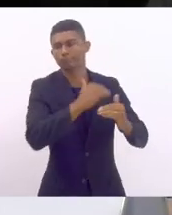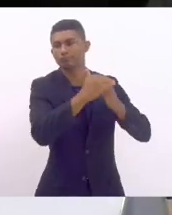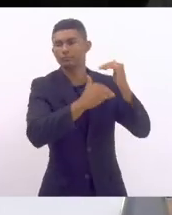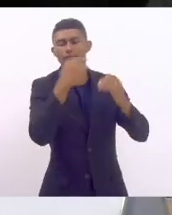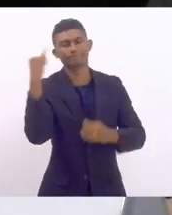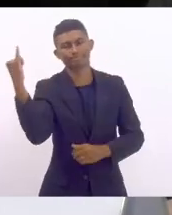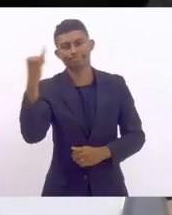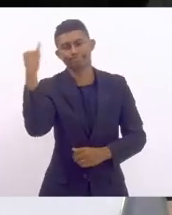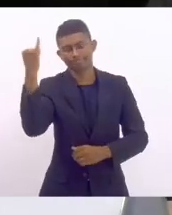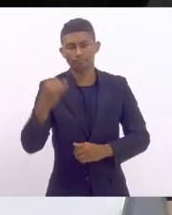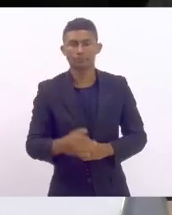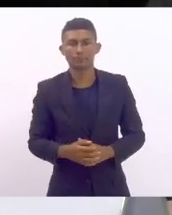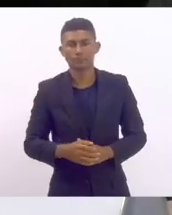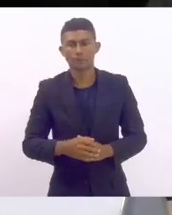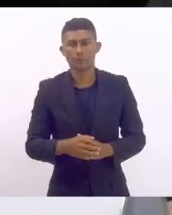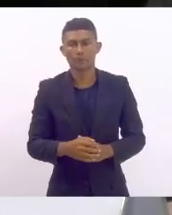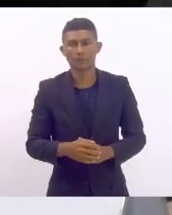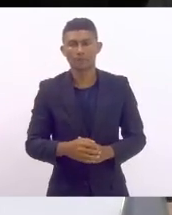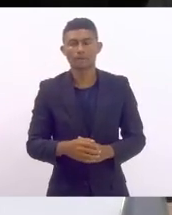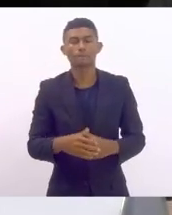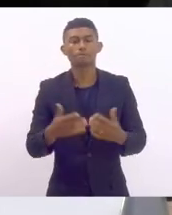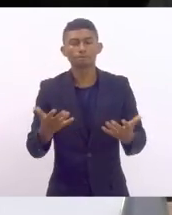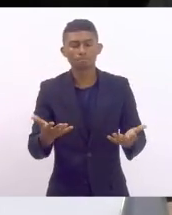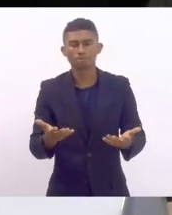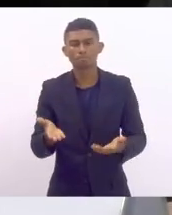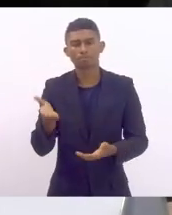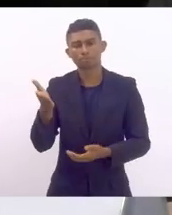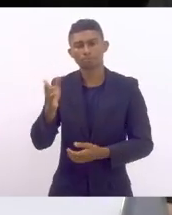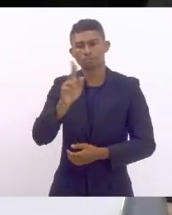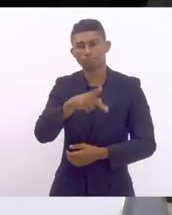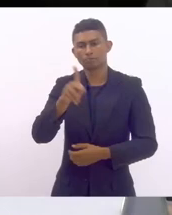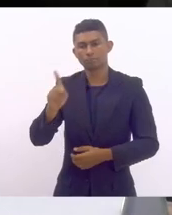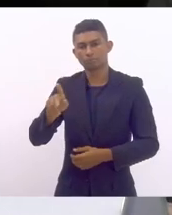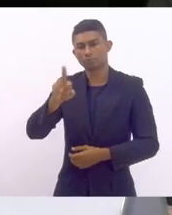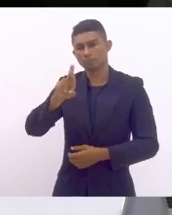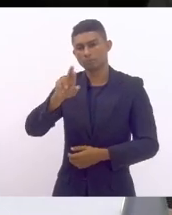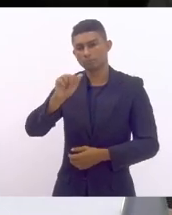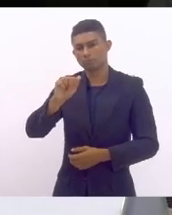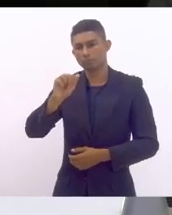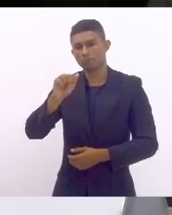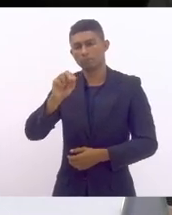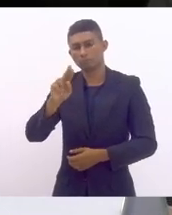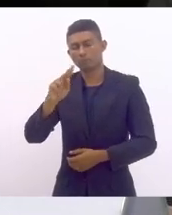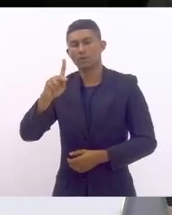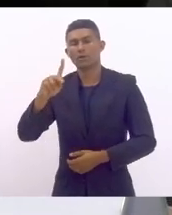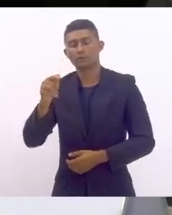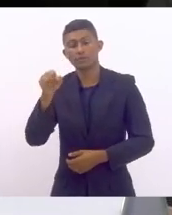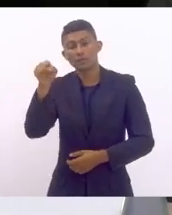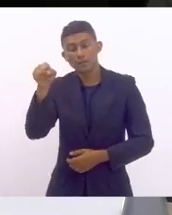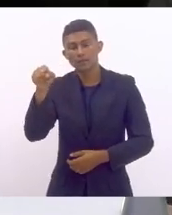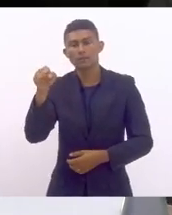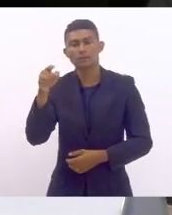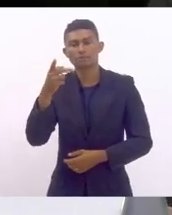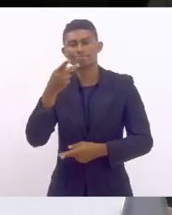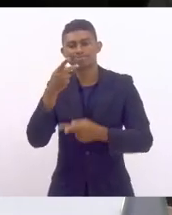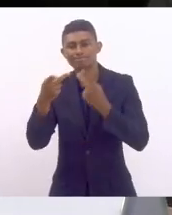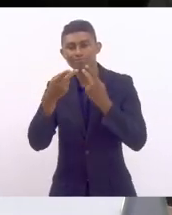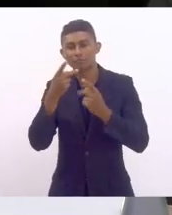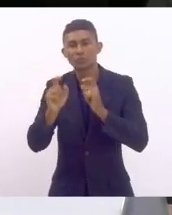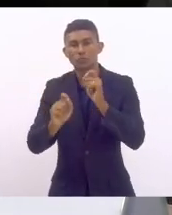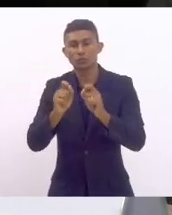eu queria só pessoal que fez uma descrição muito muito didática da drama